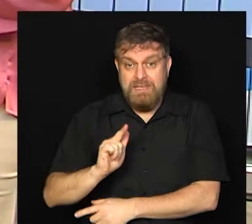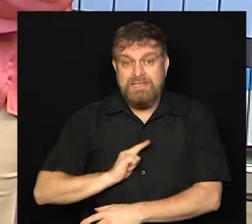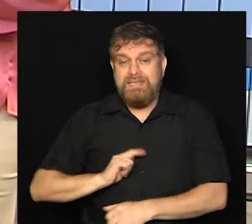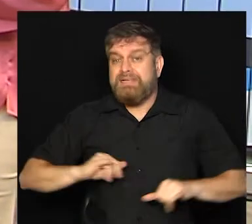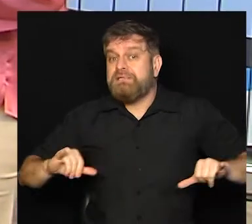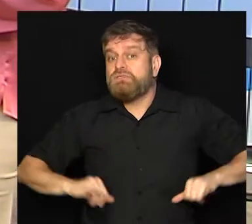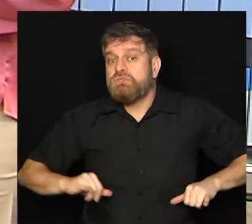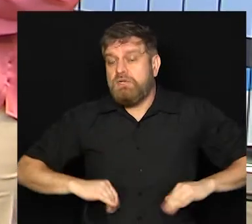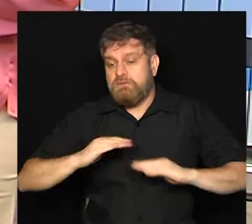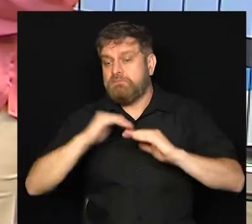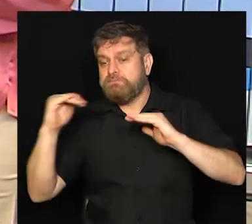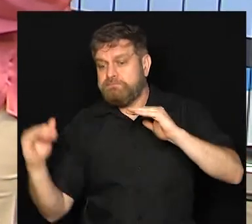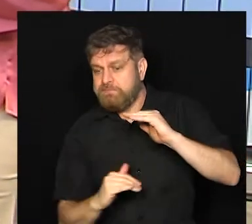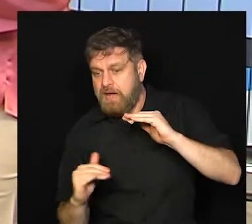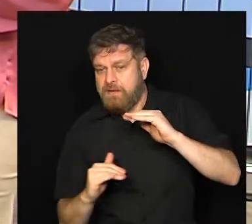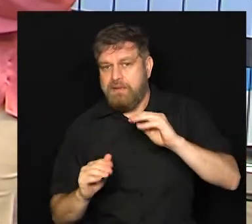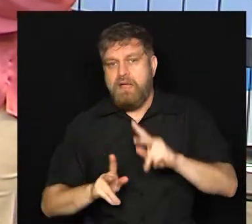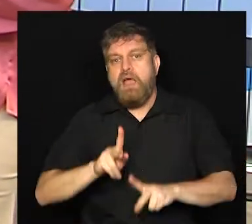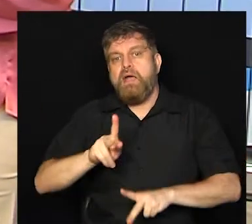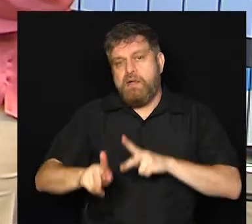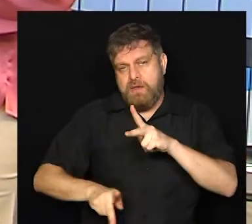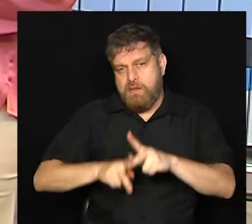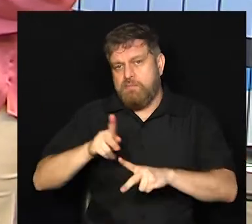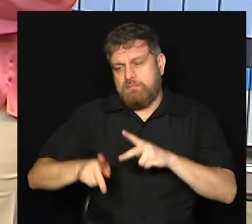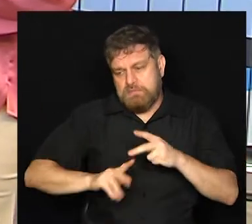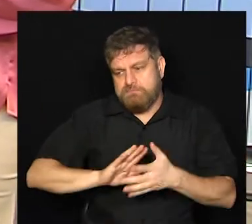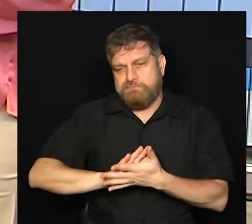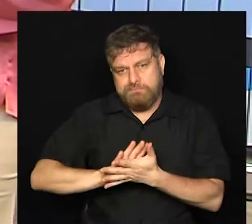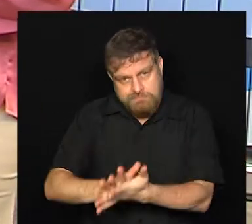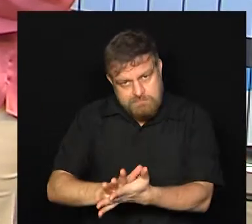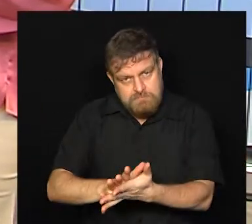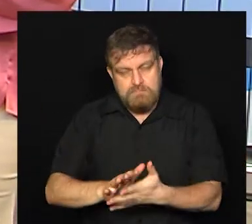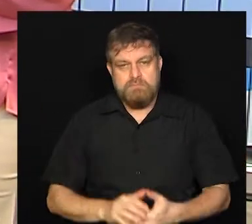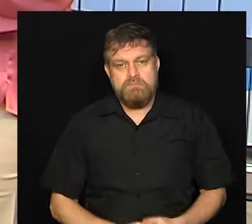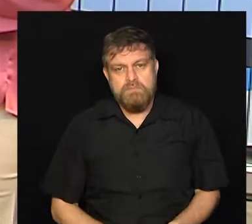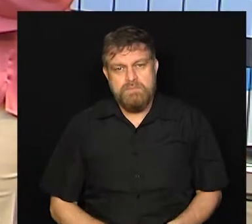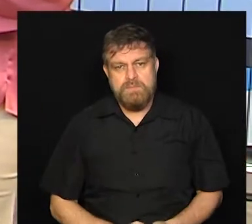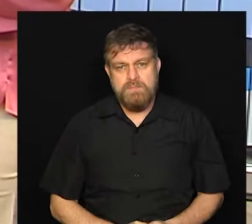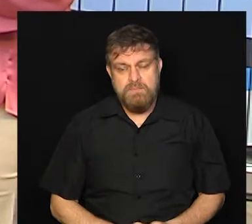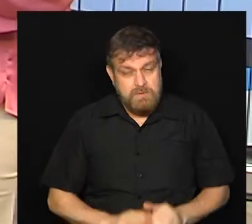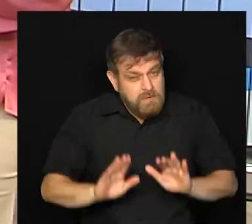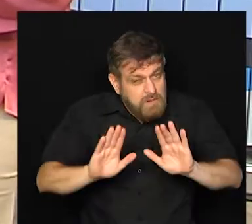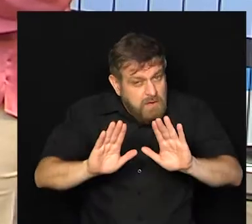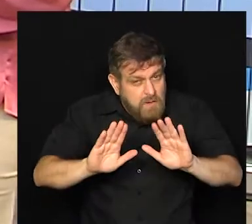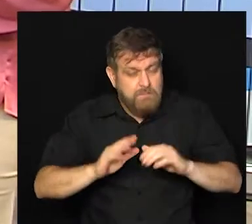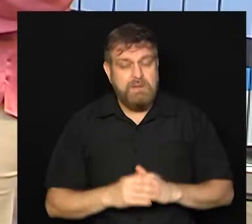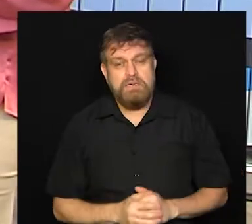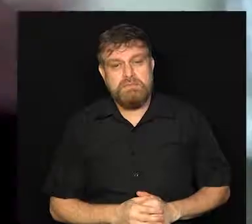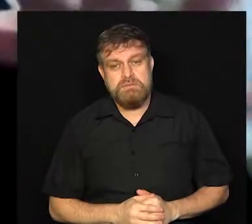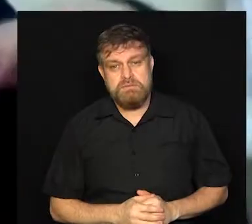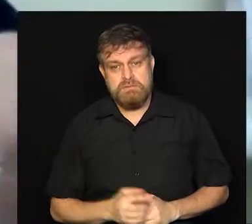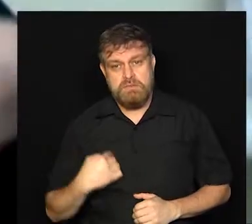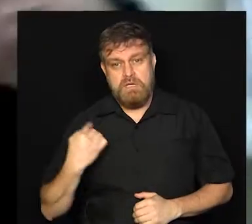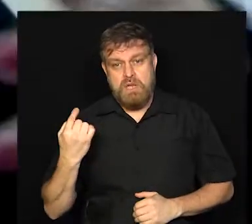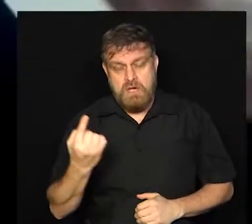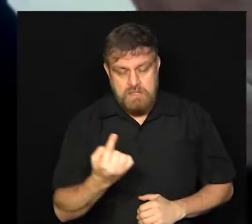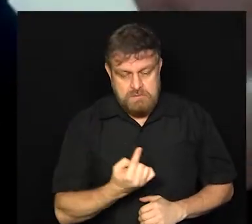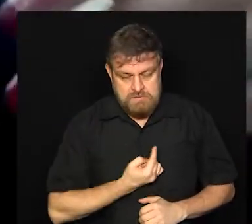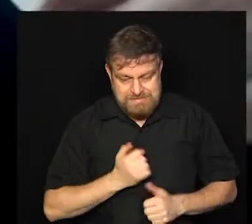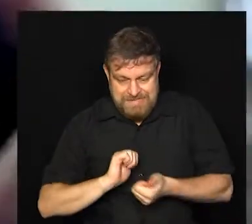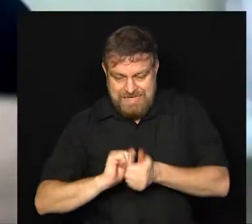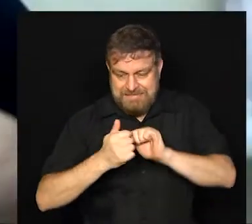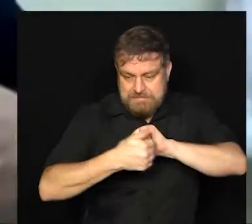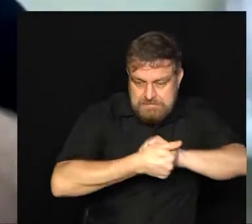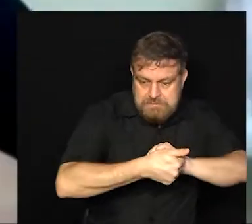preço maior acaba sendo a população menos favorecida, né? Mas nós nos